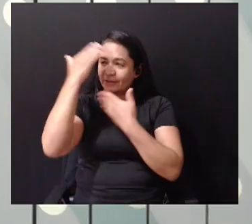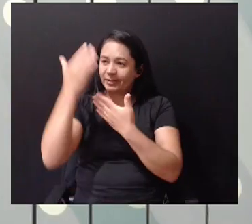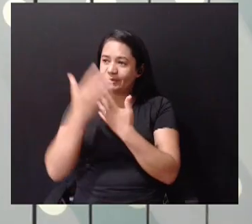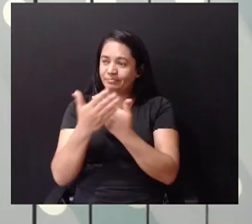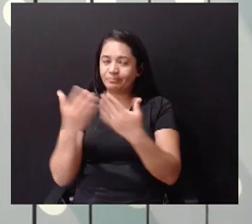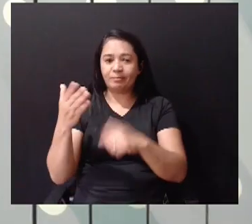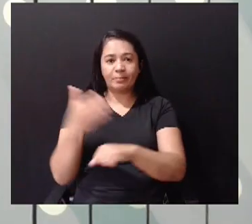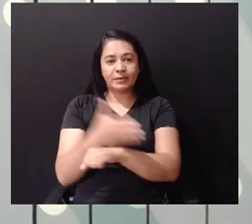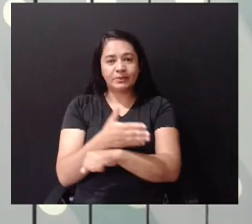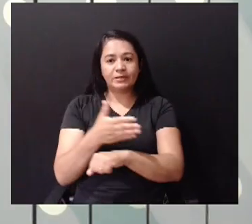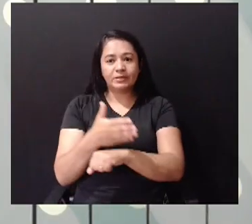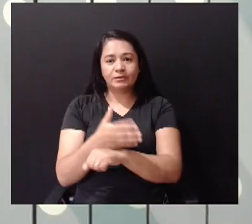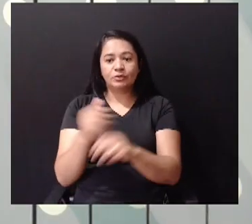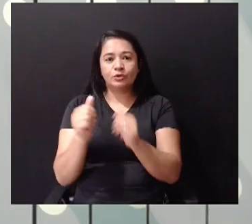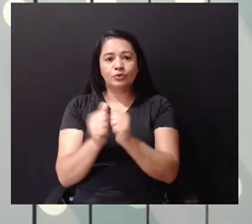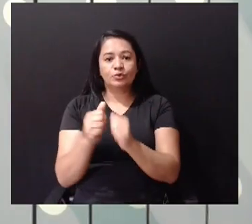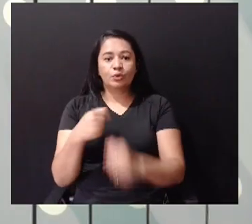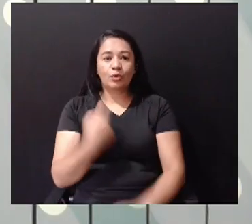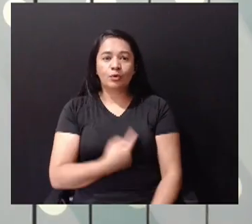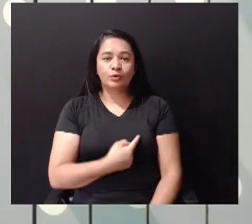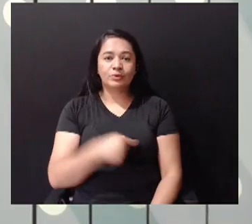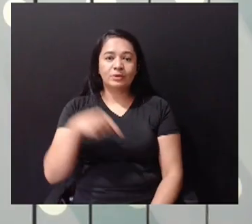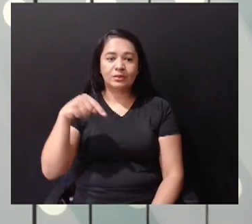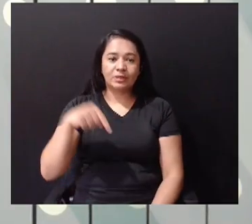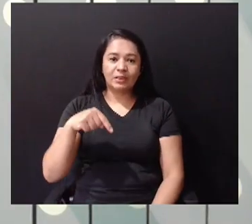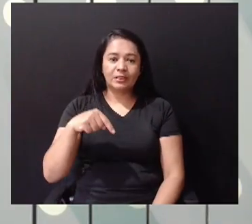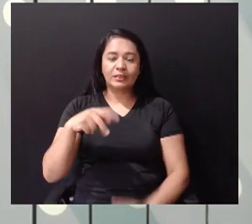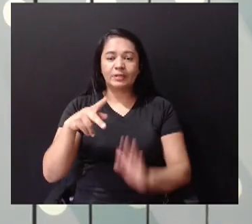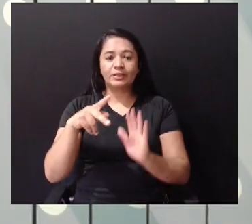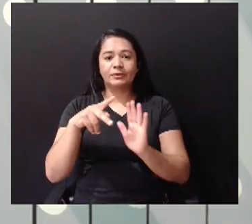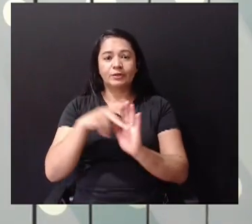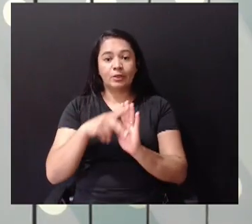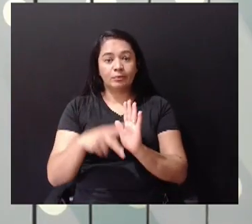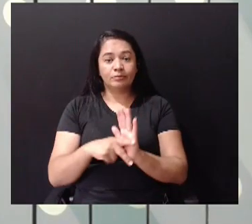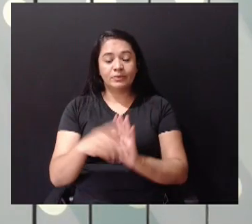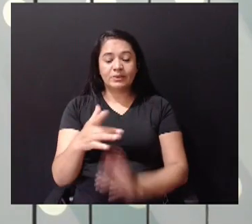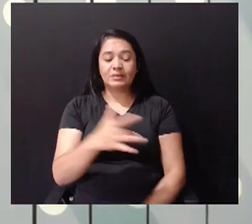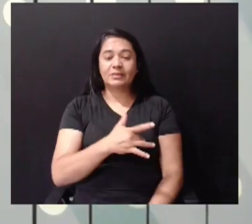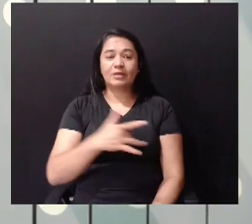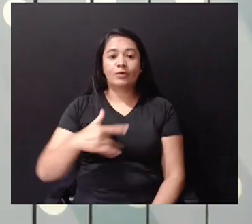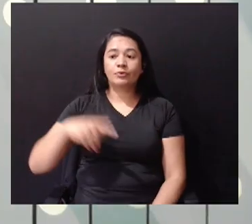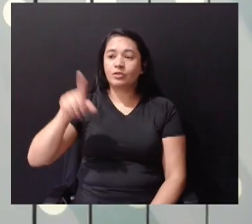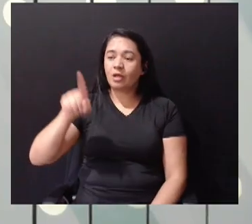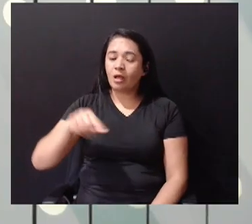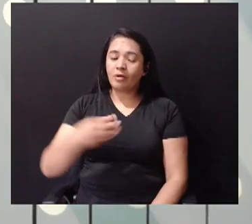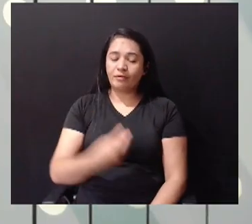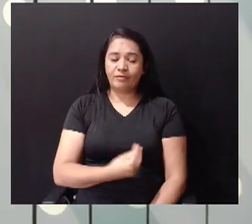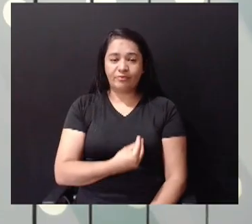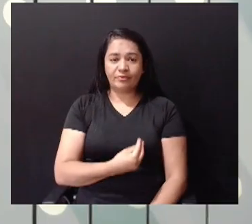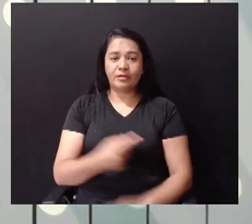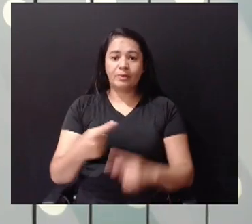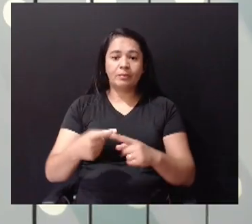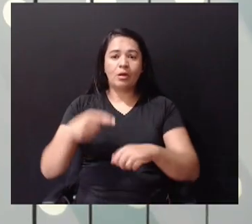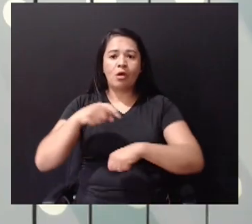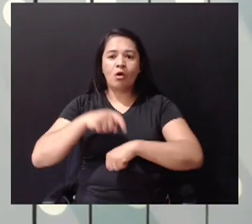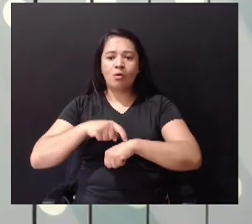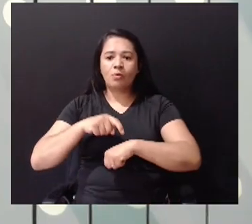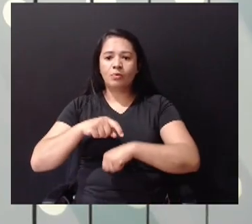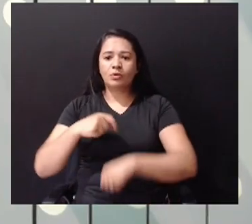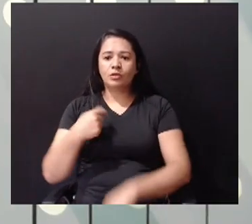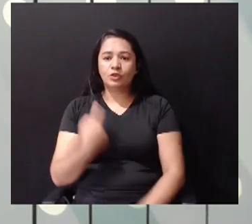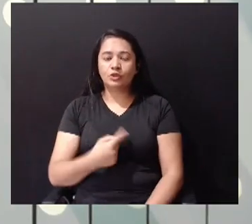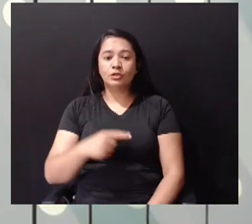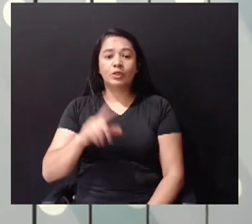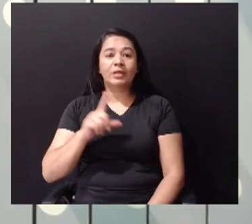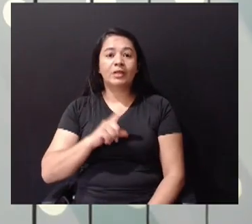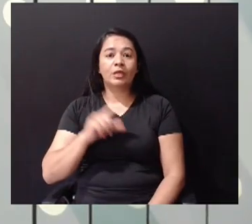com a gente aqui neste programa, né, Saúde é Vida, que é um momento em que nós temos a